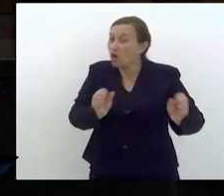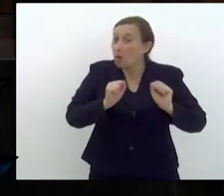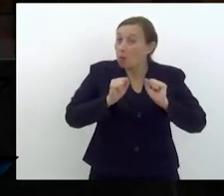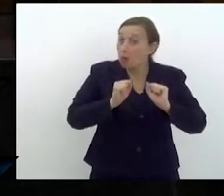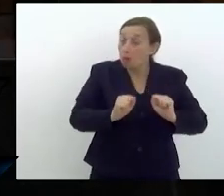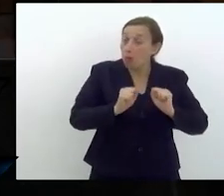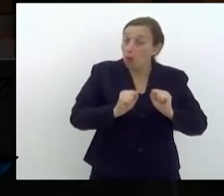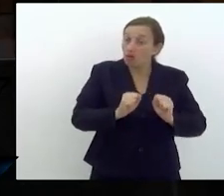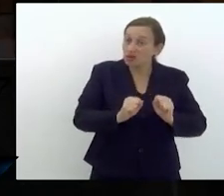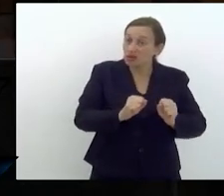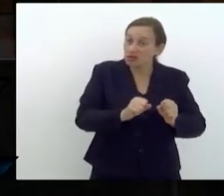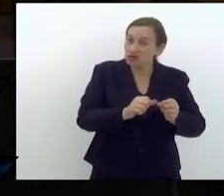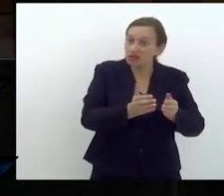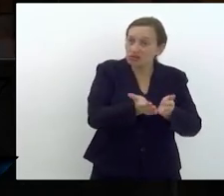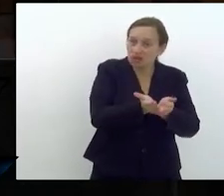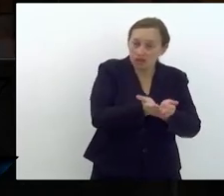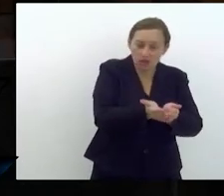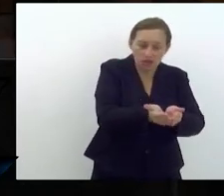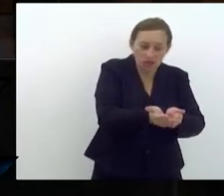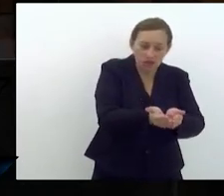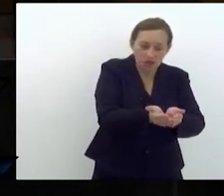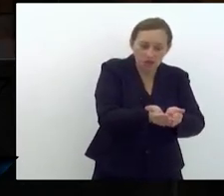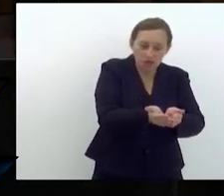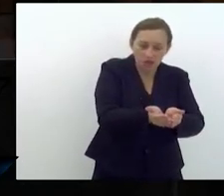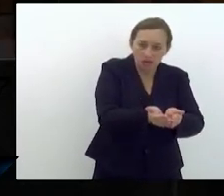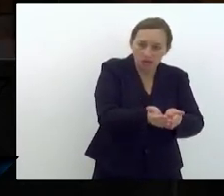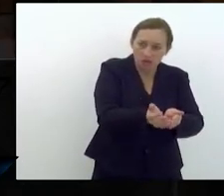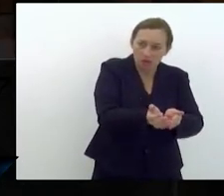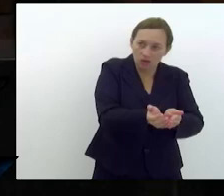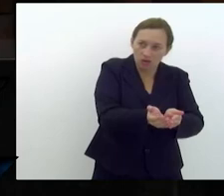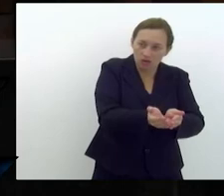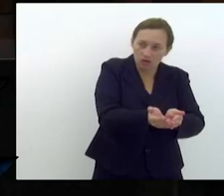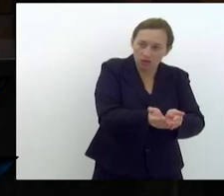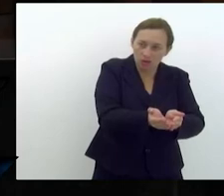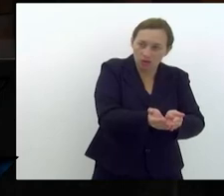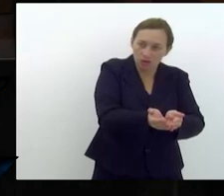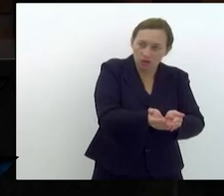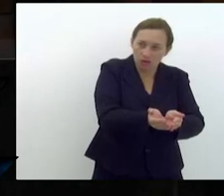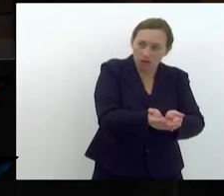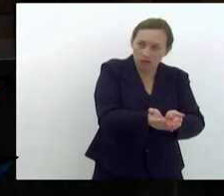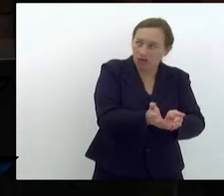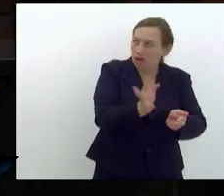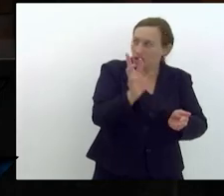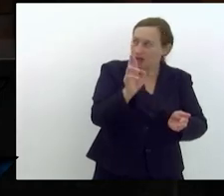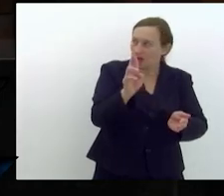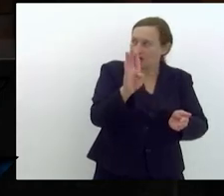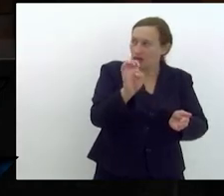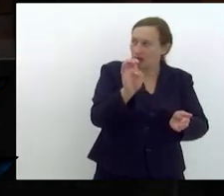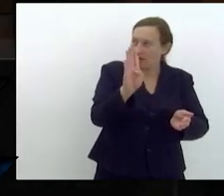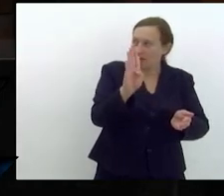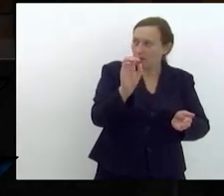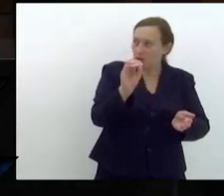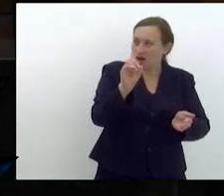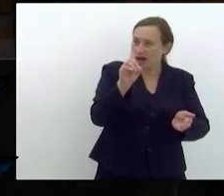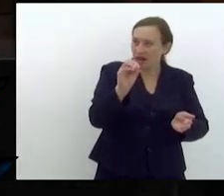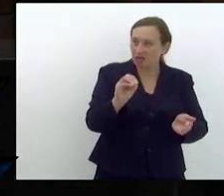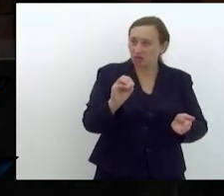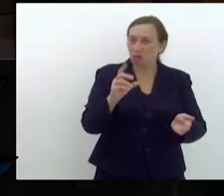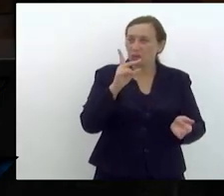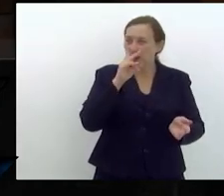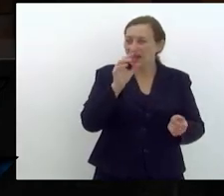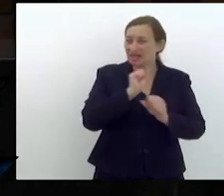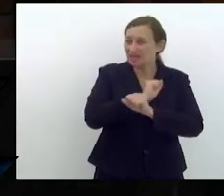ser rebocado e desencalhado me parece uma uma tarefa quase impossível